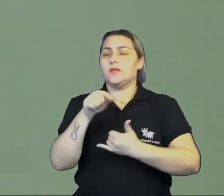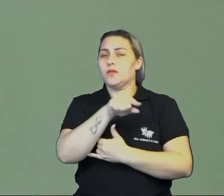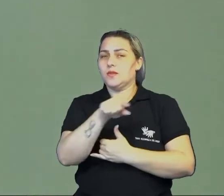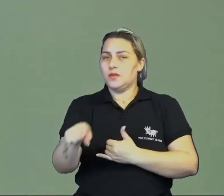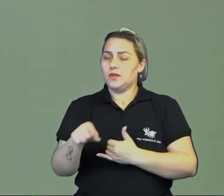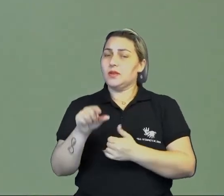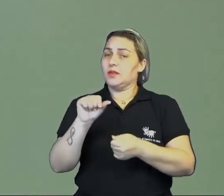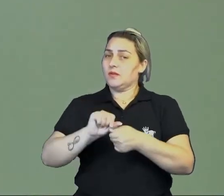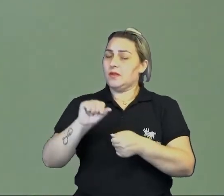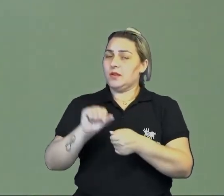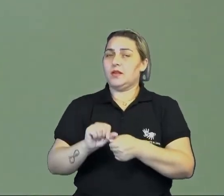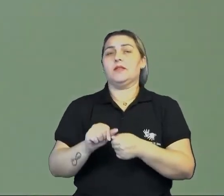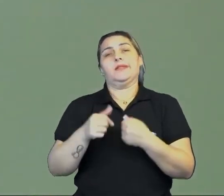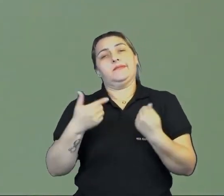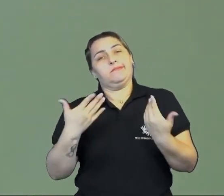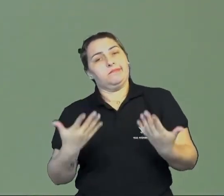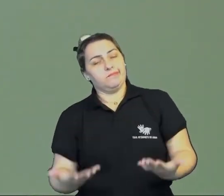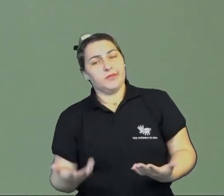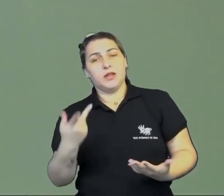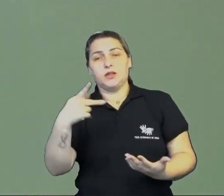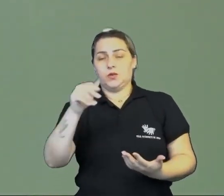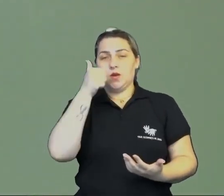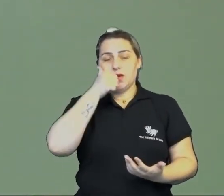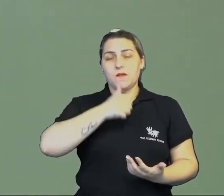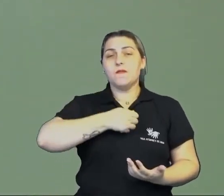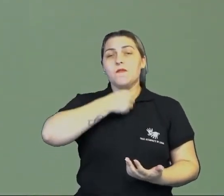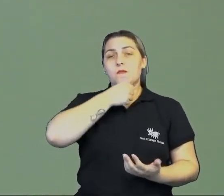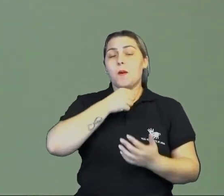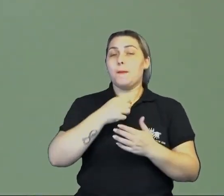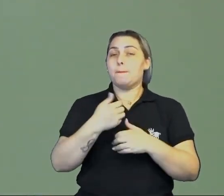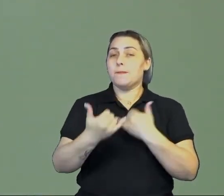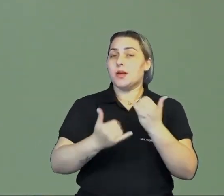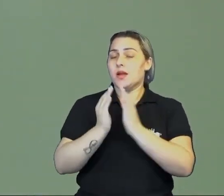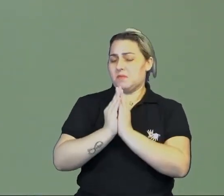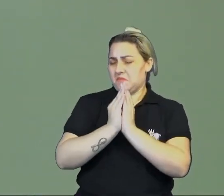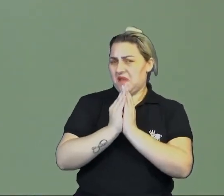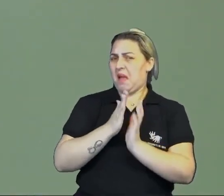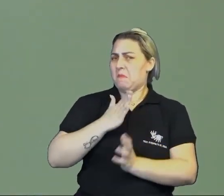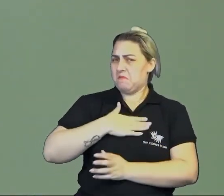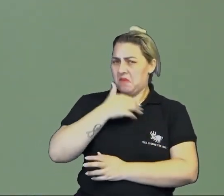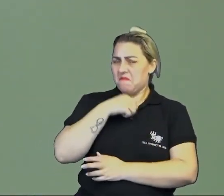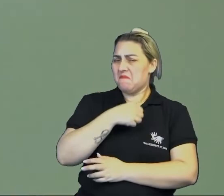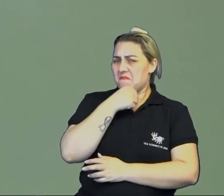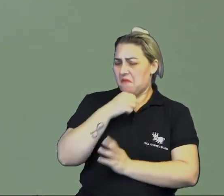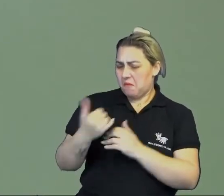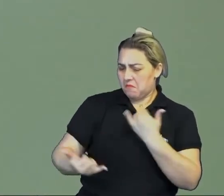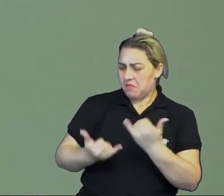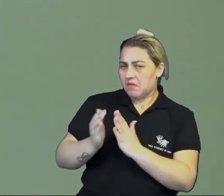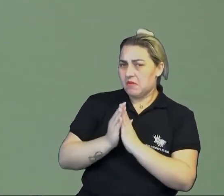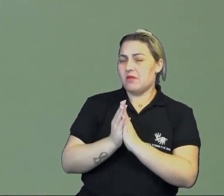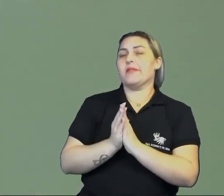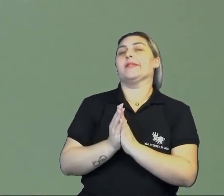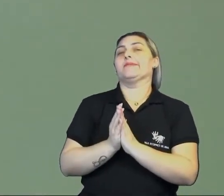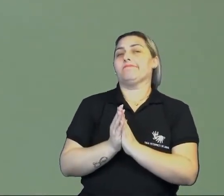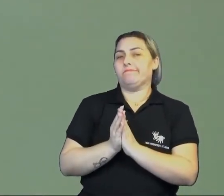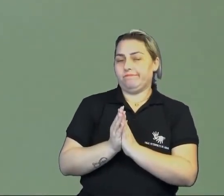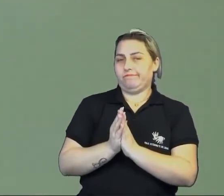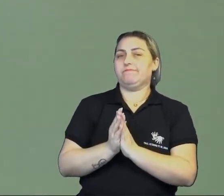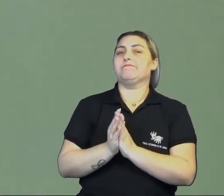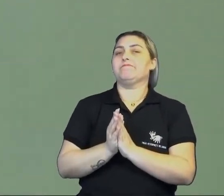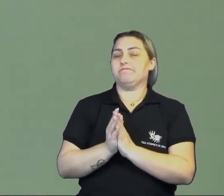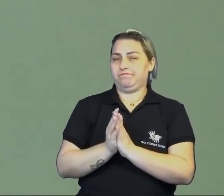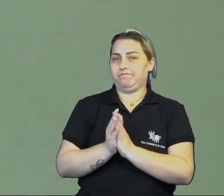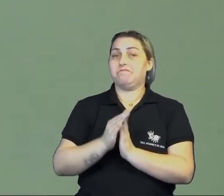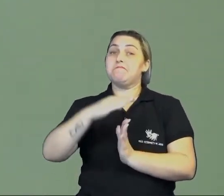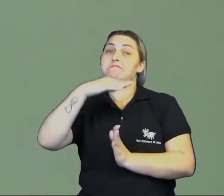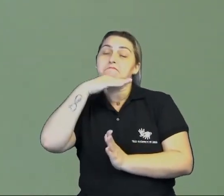vocês desenvolvem? Provavelmente a sua avó brincava de boneca. Minha avó brincava de boneca? Provavelmente. Era talvez uma de espiga de